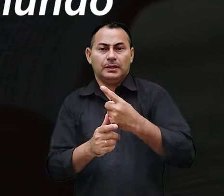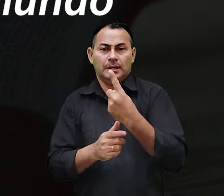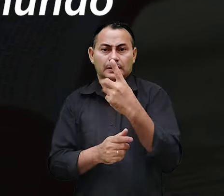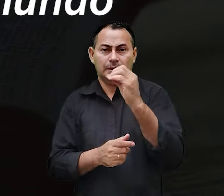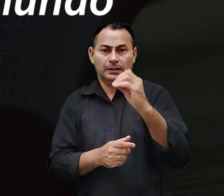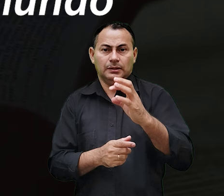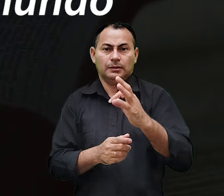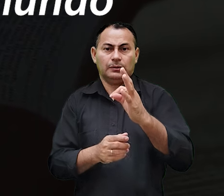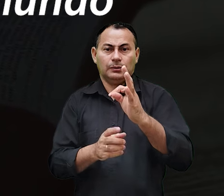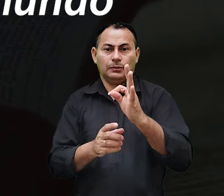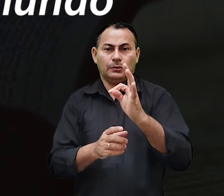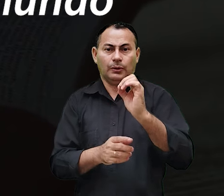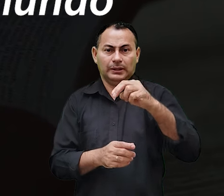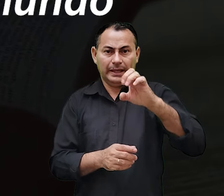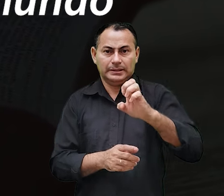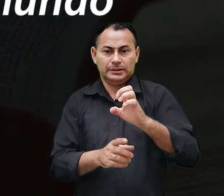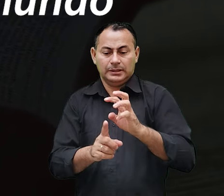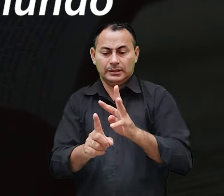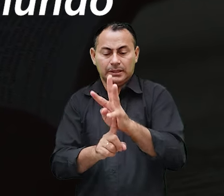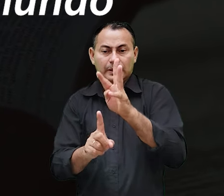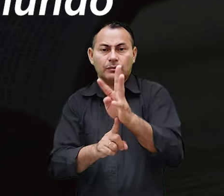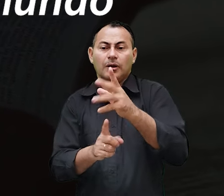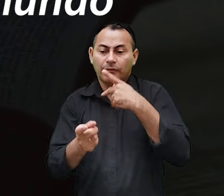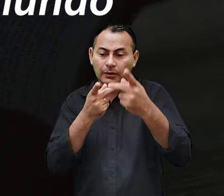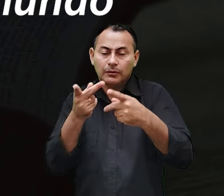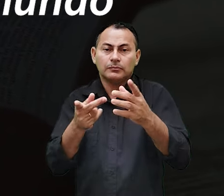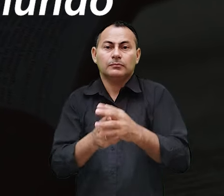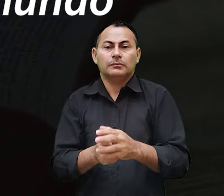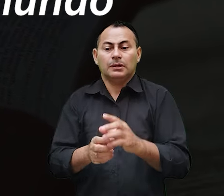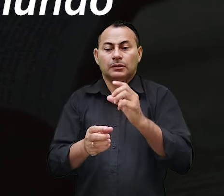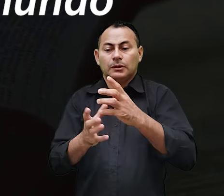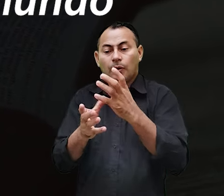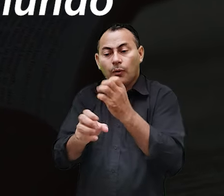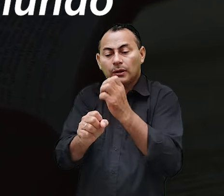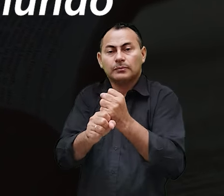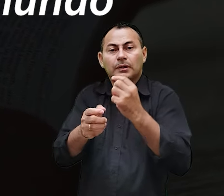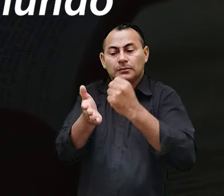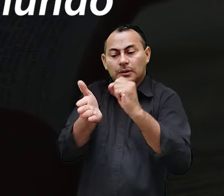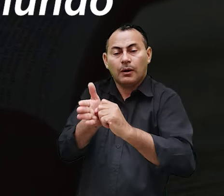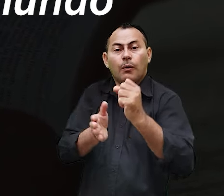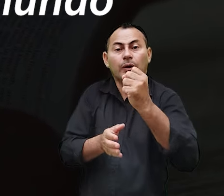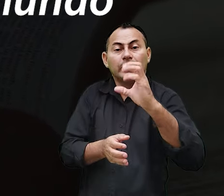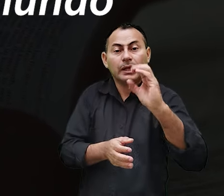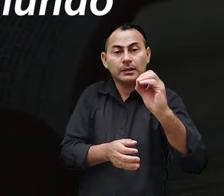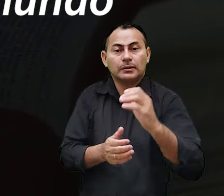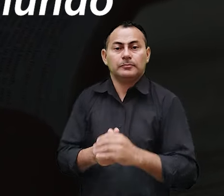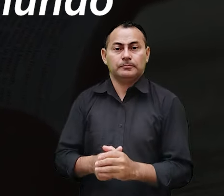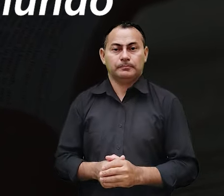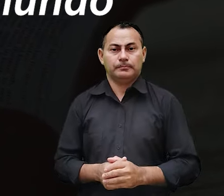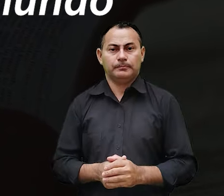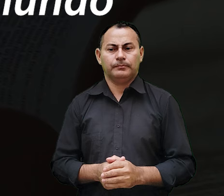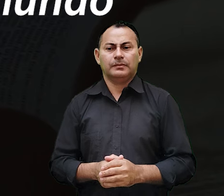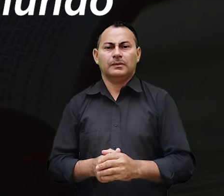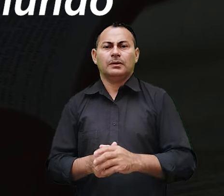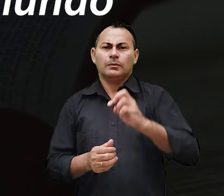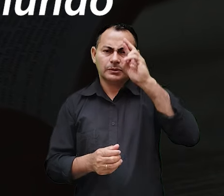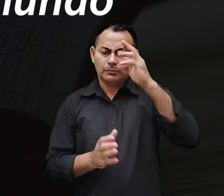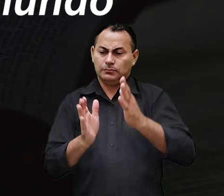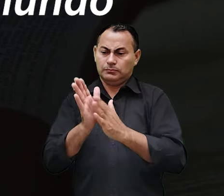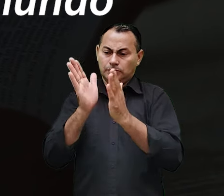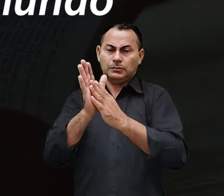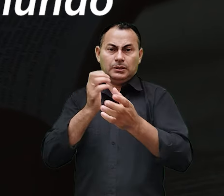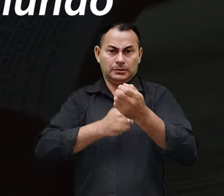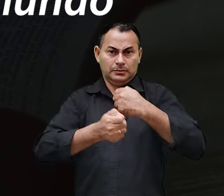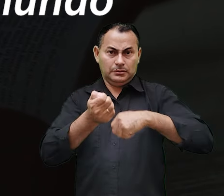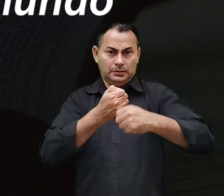deve? 100 tonéis de trigo, respondeu ele. Ele lhe disse: tome a sua conta e escreva 80.